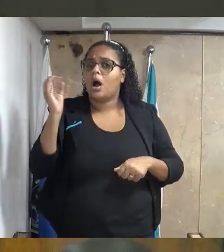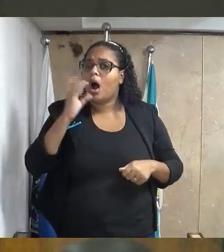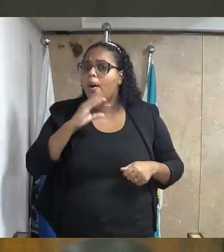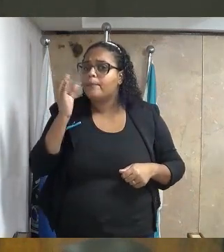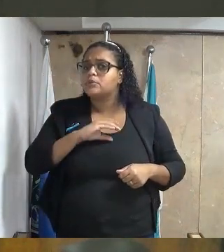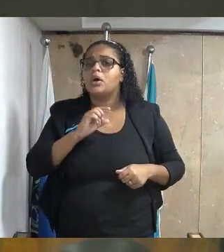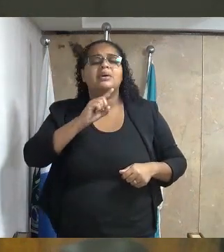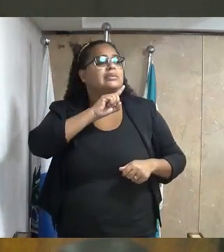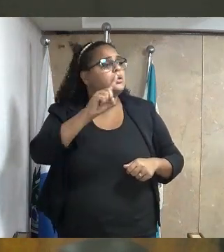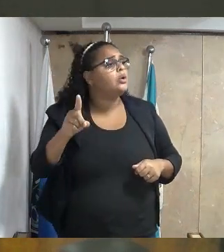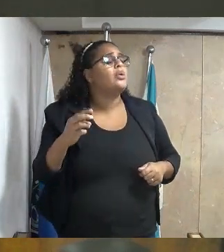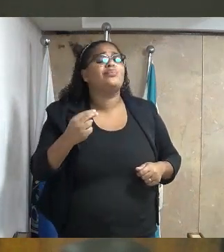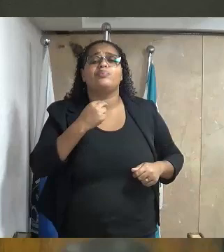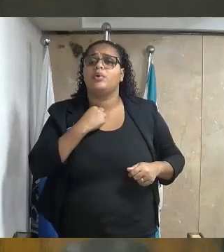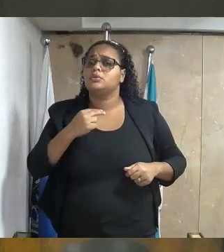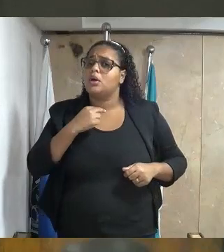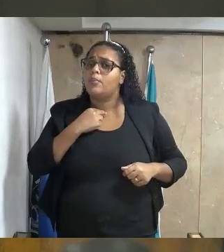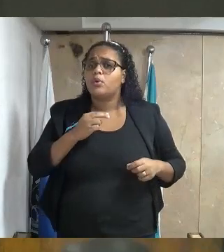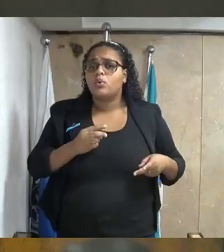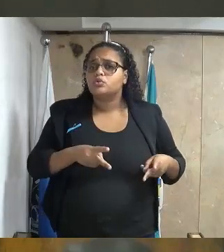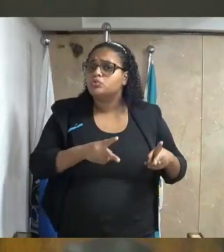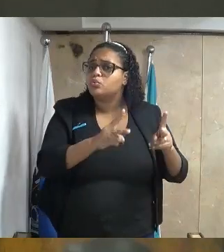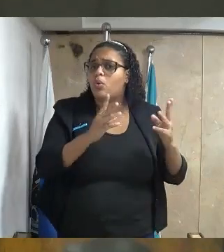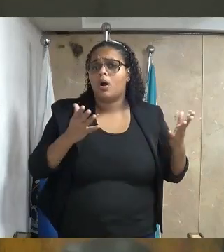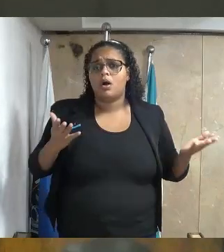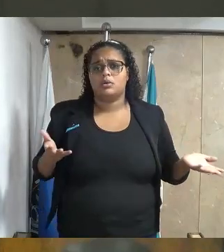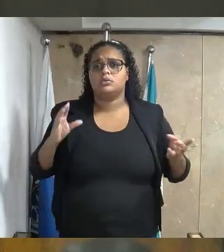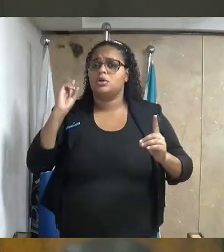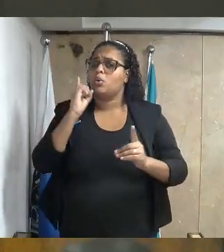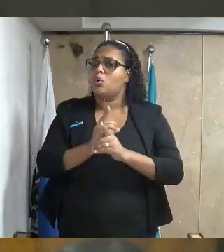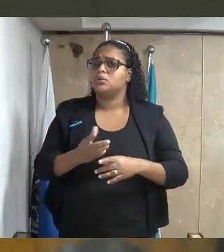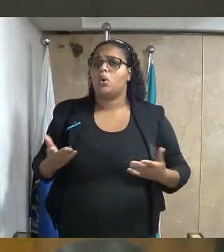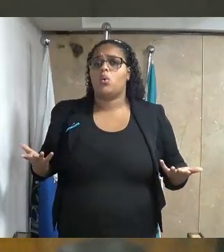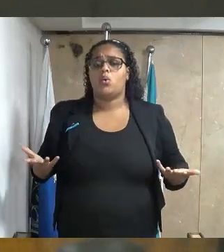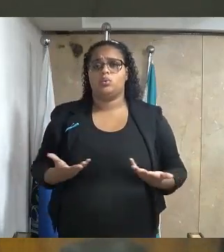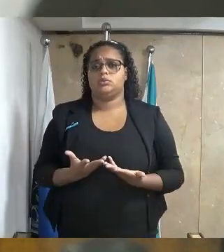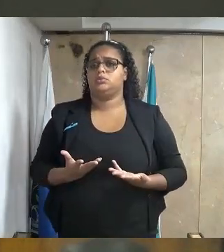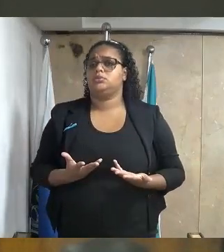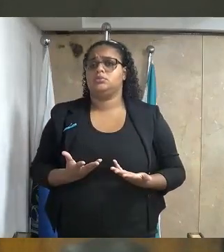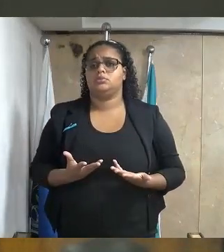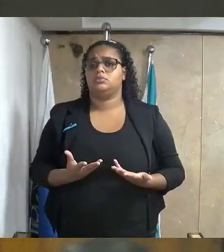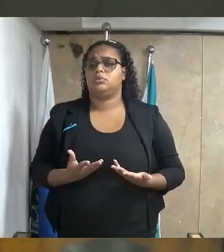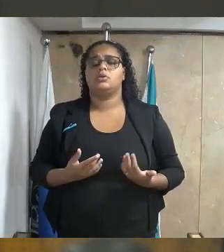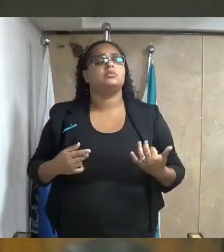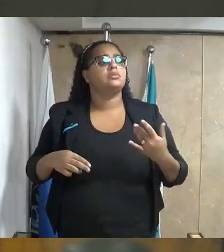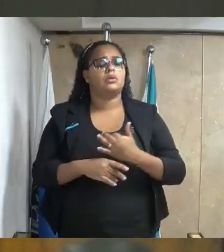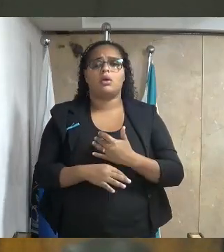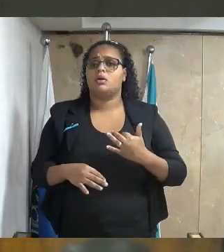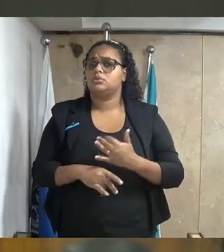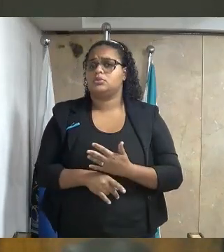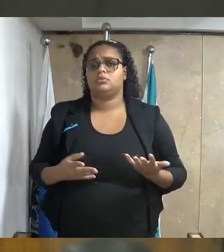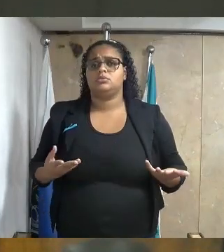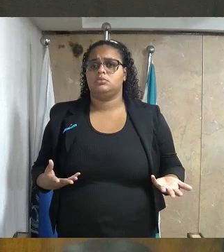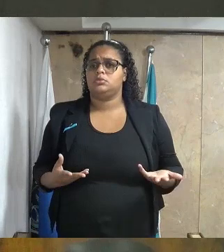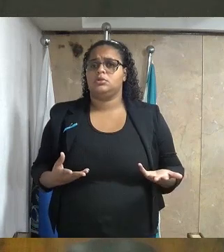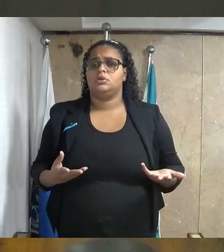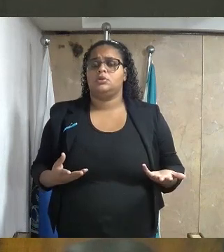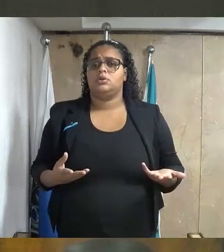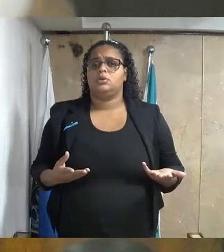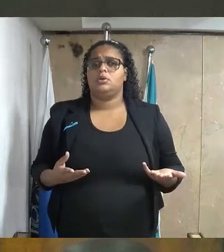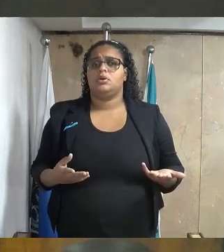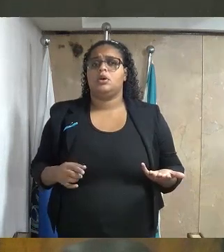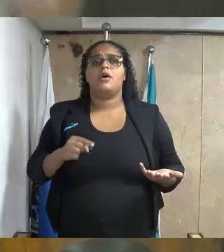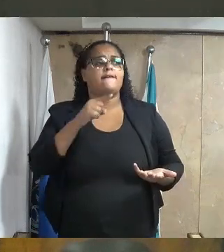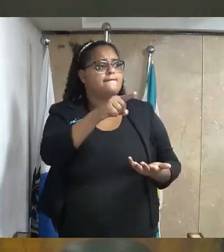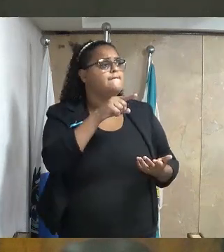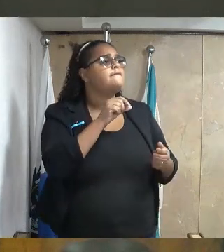não podemos conviver com a situação que se encontra hoje a nossa cidade, onde